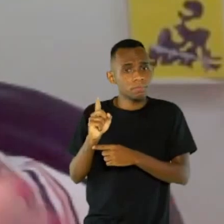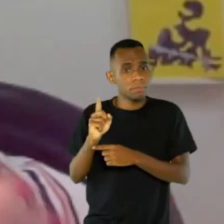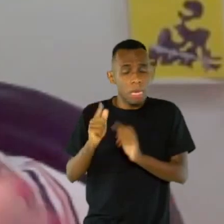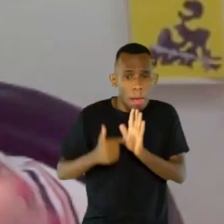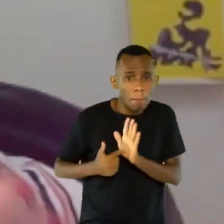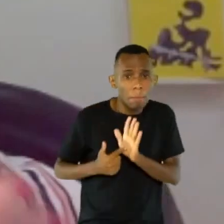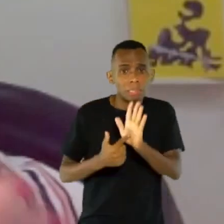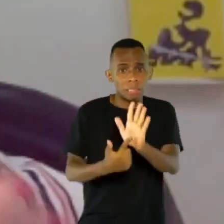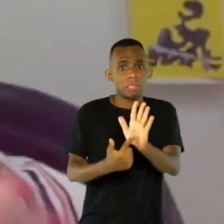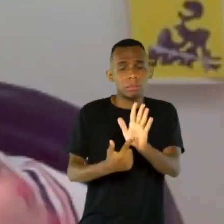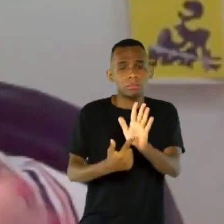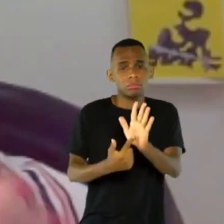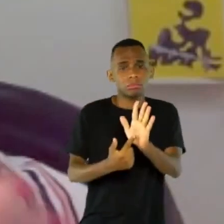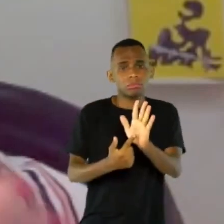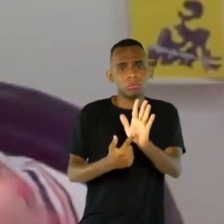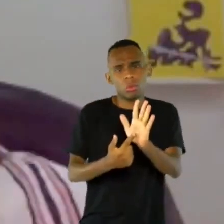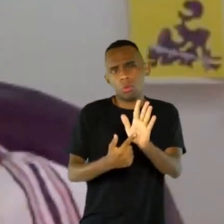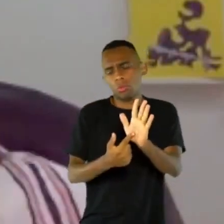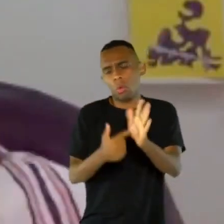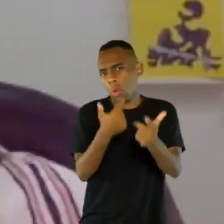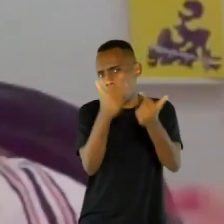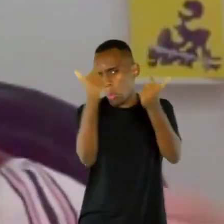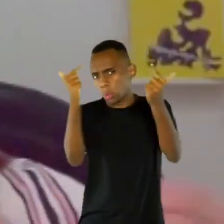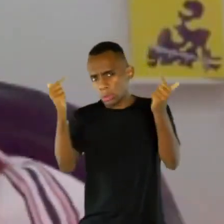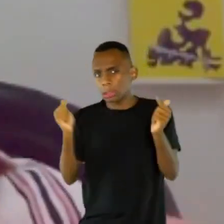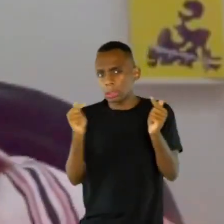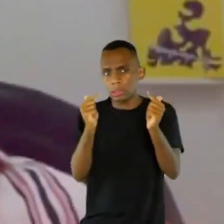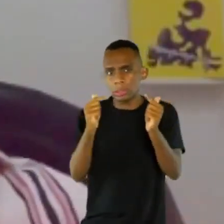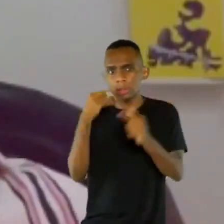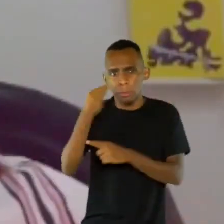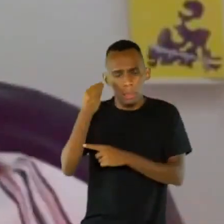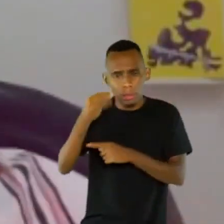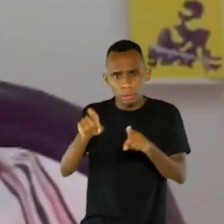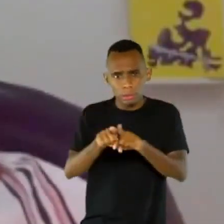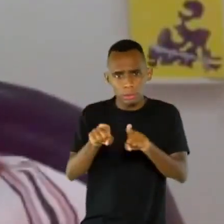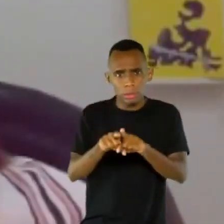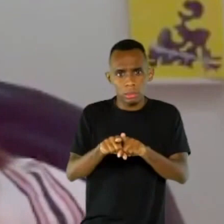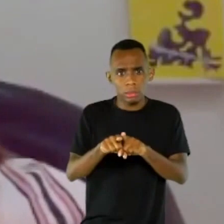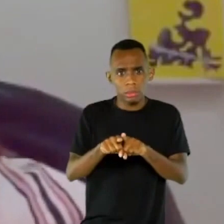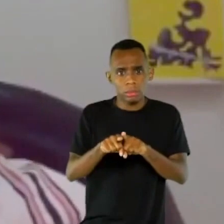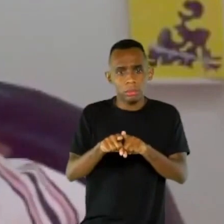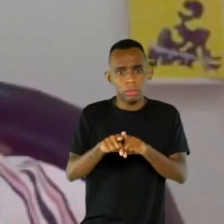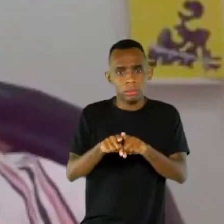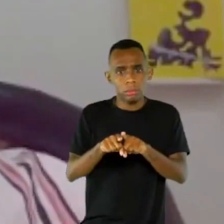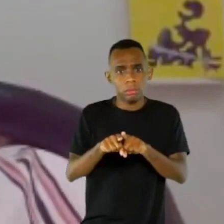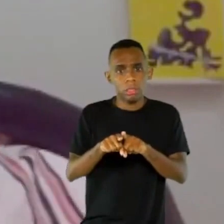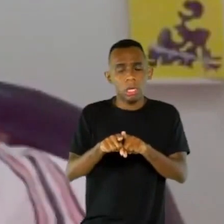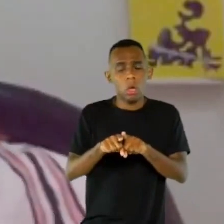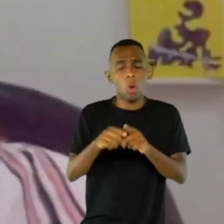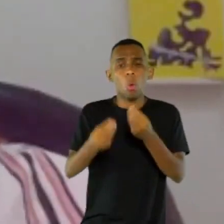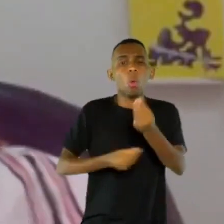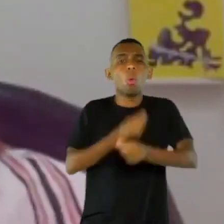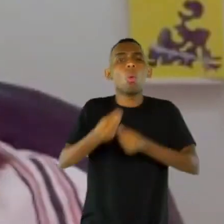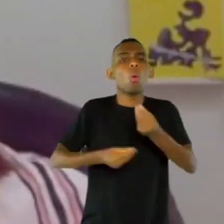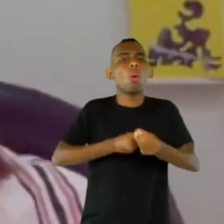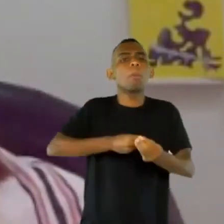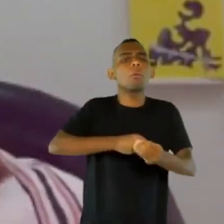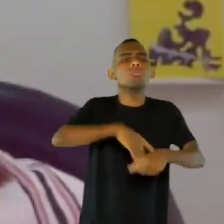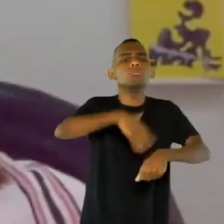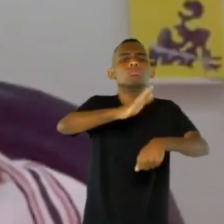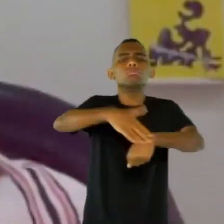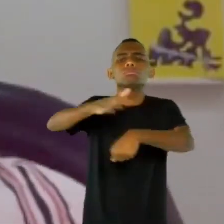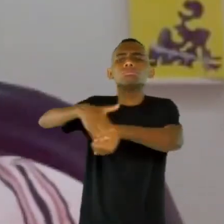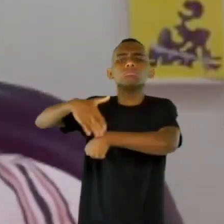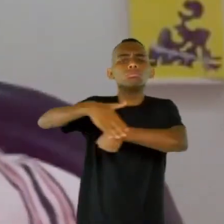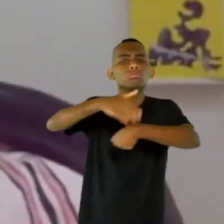retrata, entre outras coisas, a anulação da individualidade e a